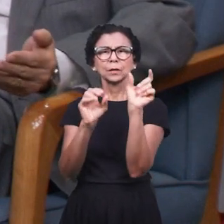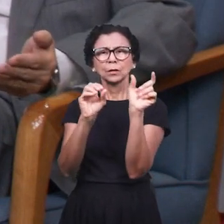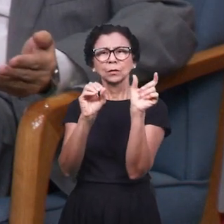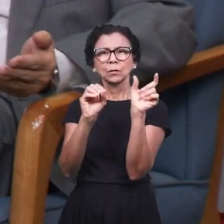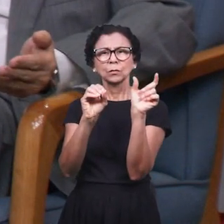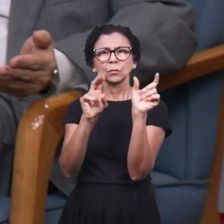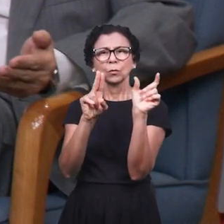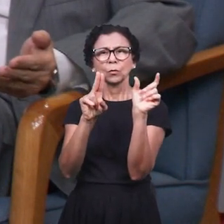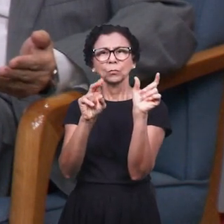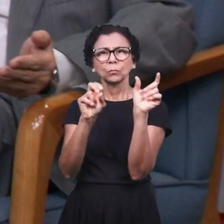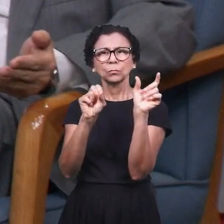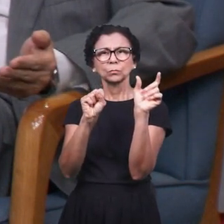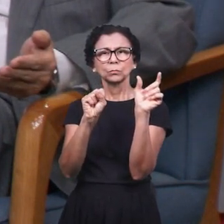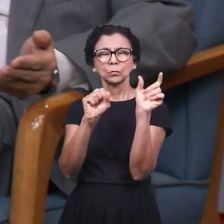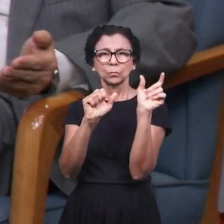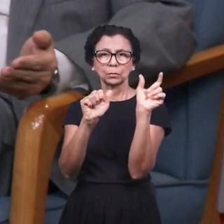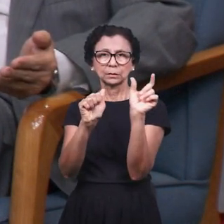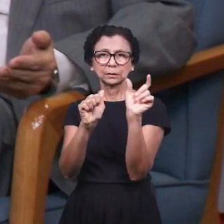é ousadia?